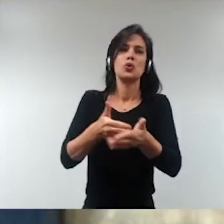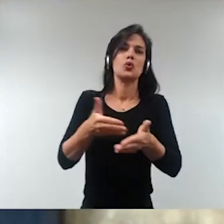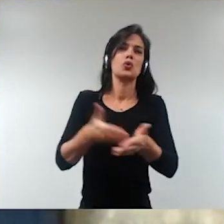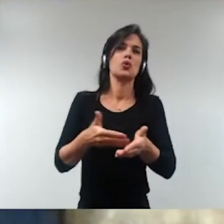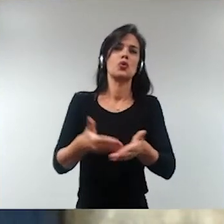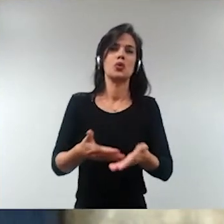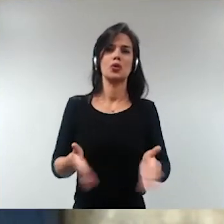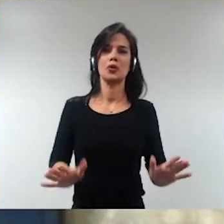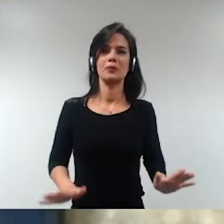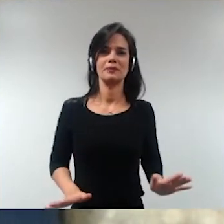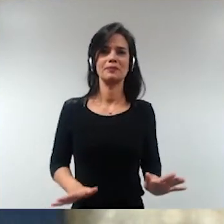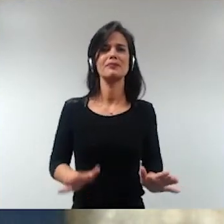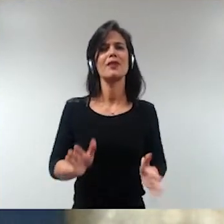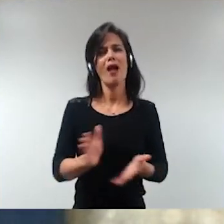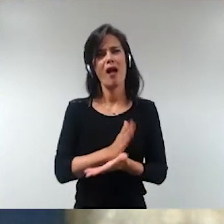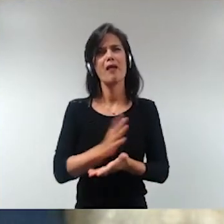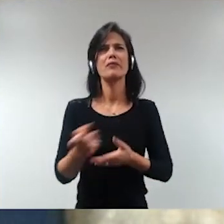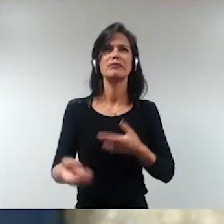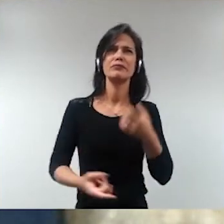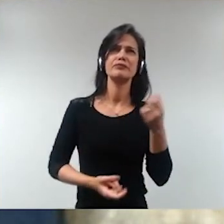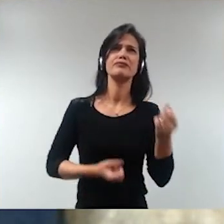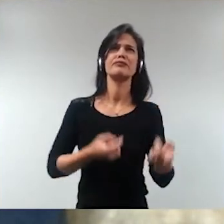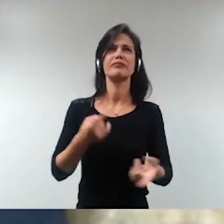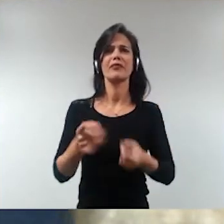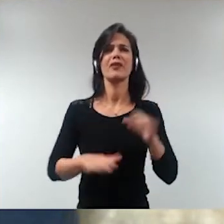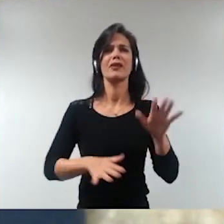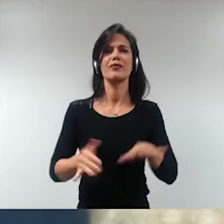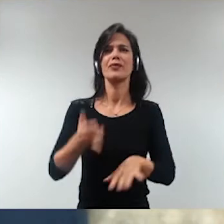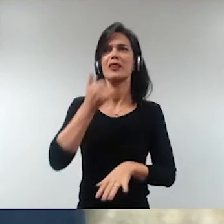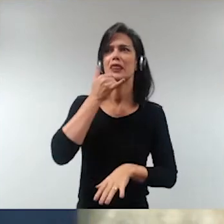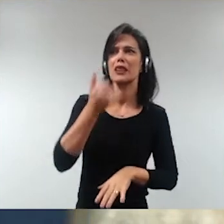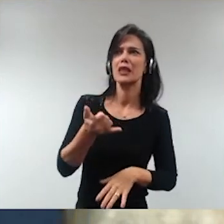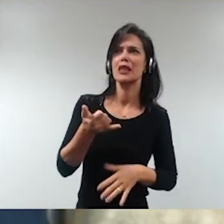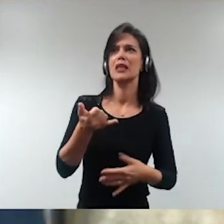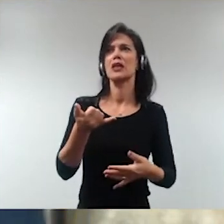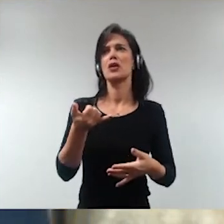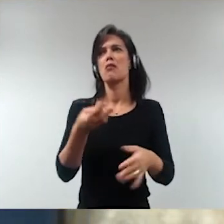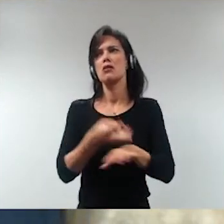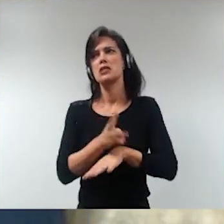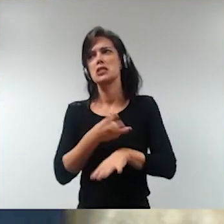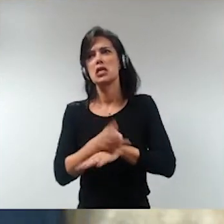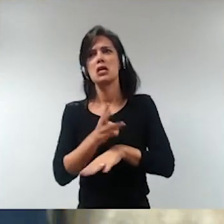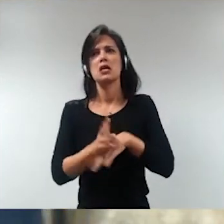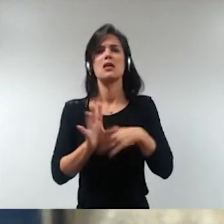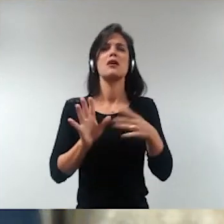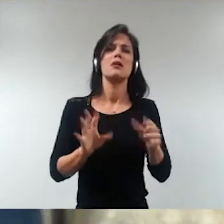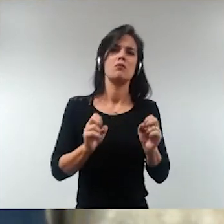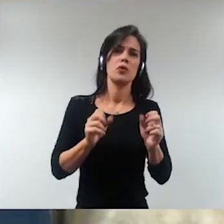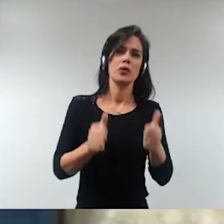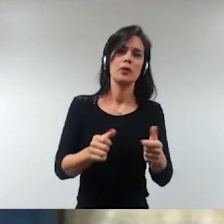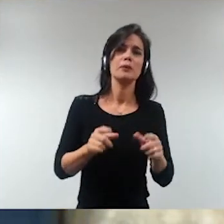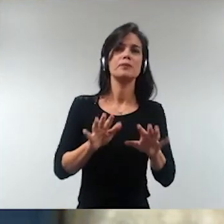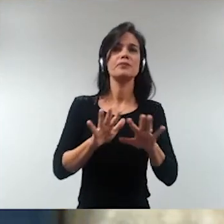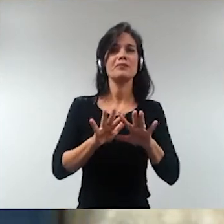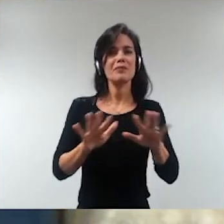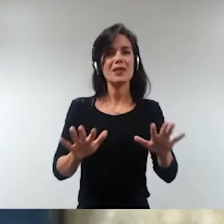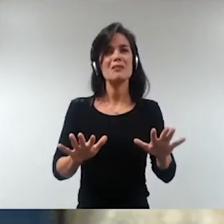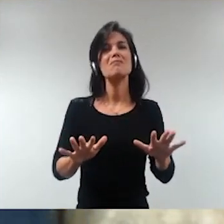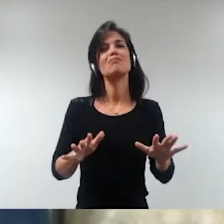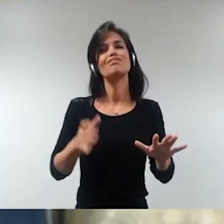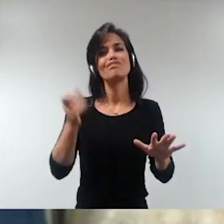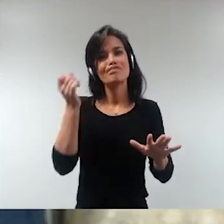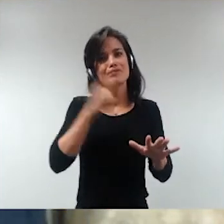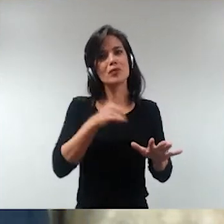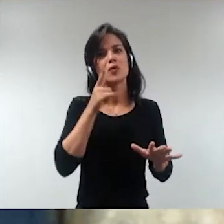honrosas exceções, ou por telefone, ou por um aplicativo de mensagem, o que quer que seja, mas está havendo realmente uma